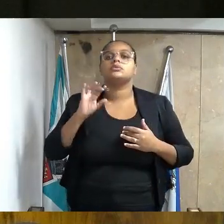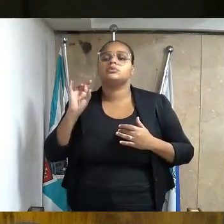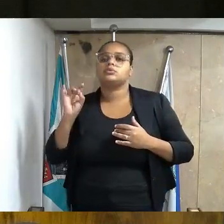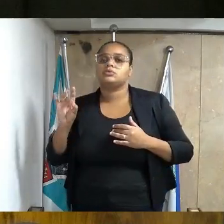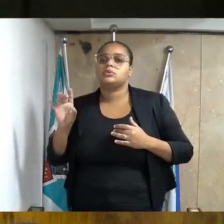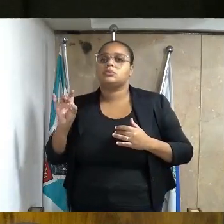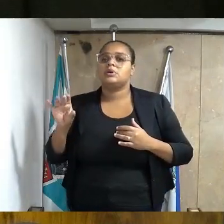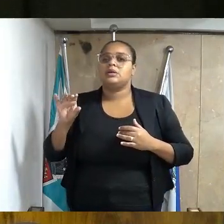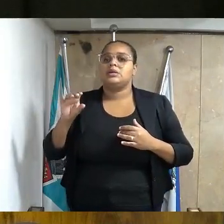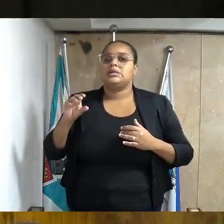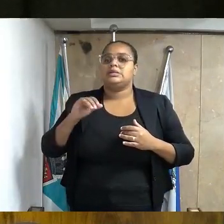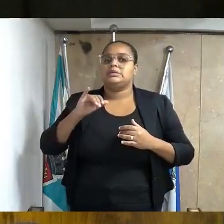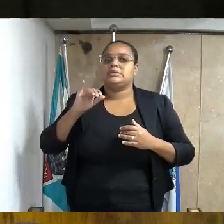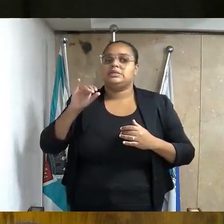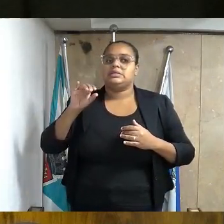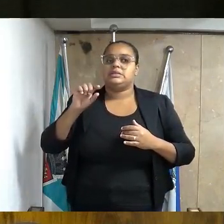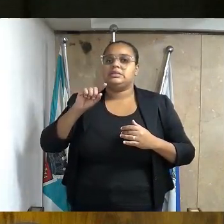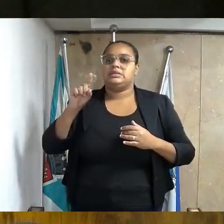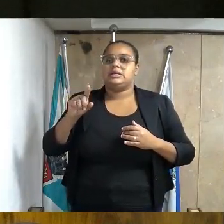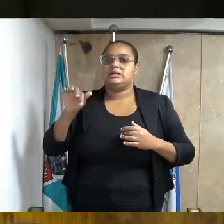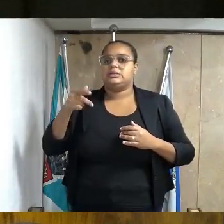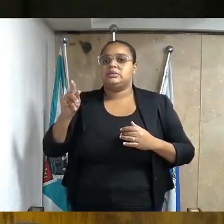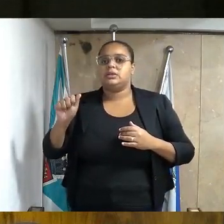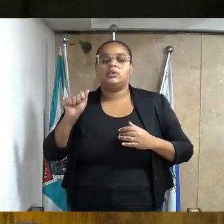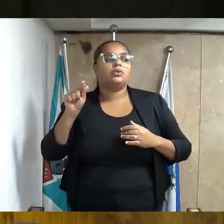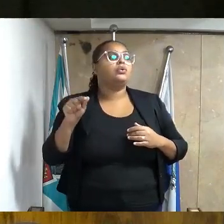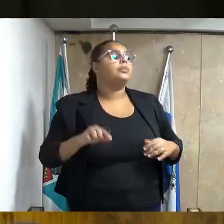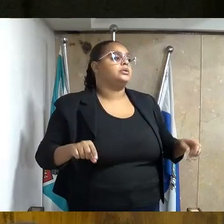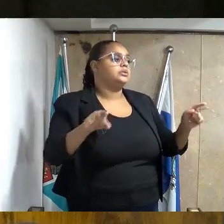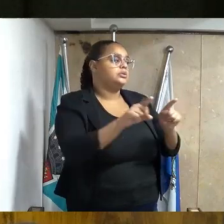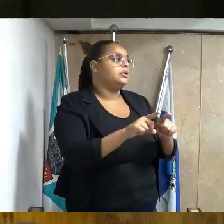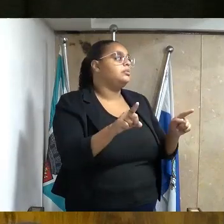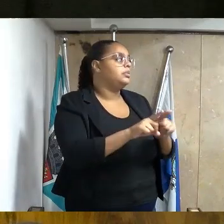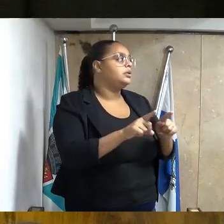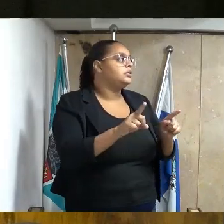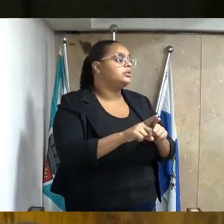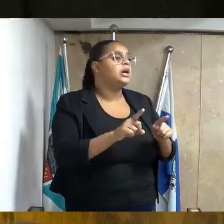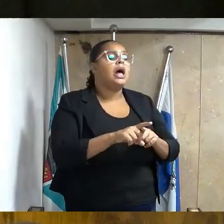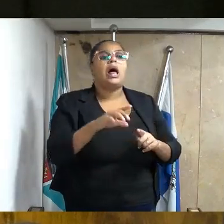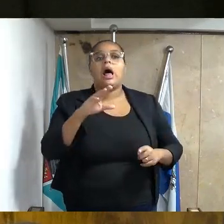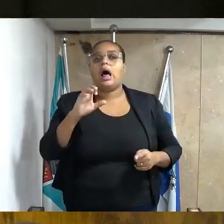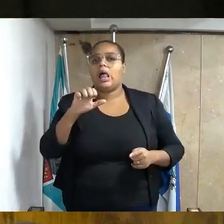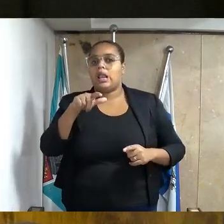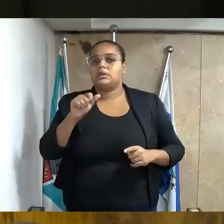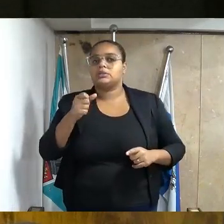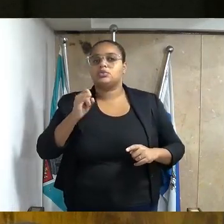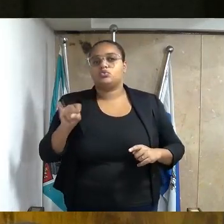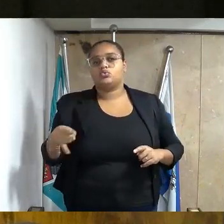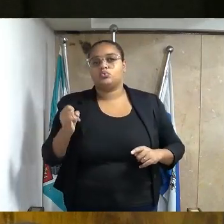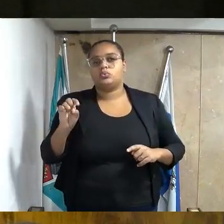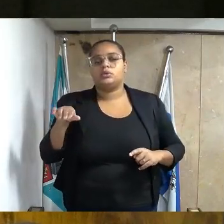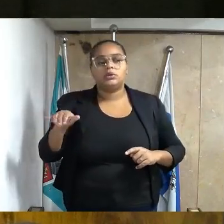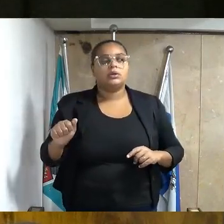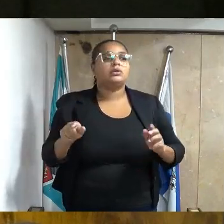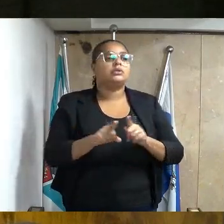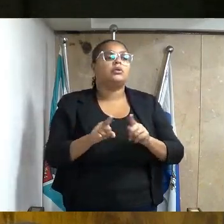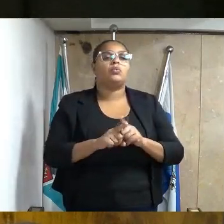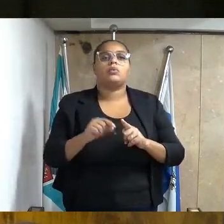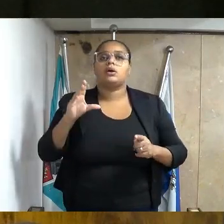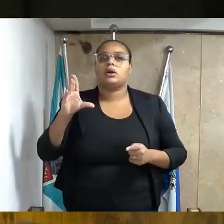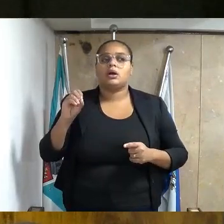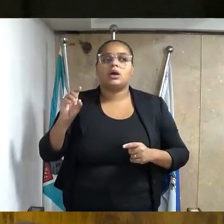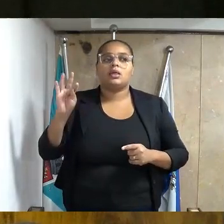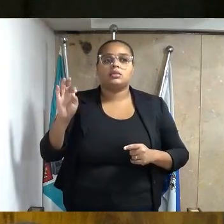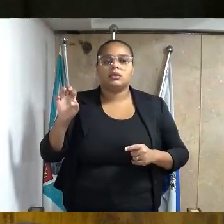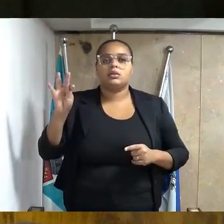Zezinho Mineirão, que é o último da chamada, mas também ali o Alex da Juliana, o Alex Freitas, o Catite, o